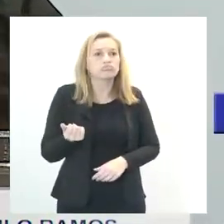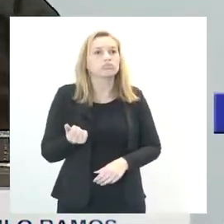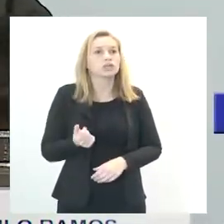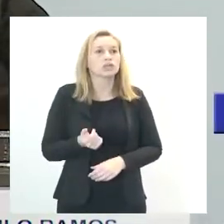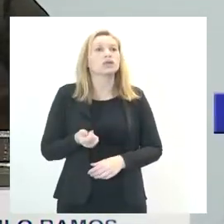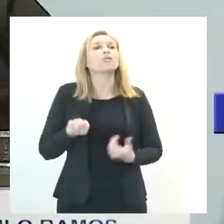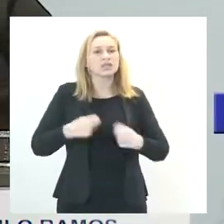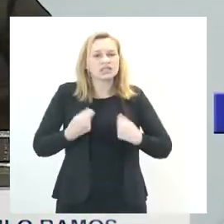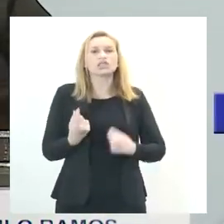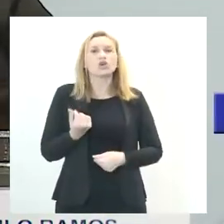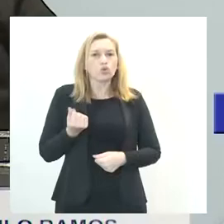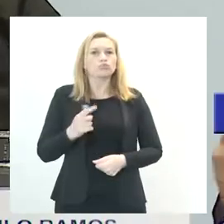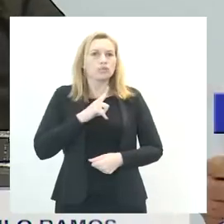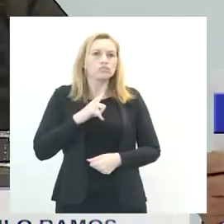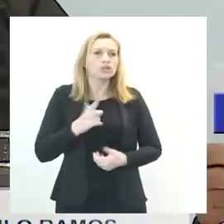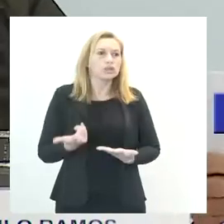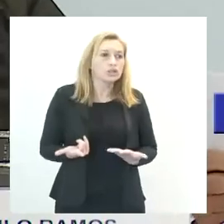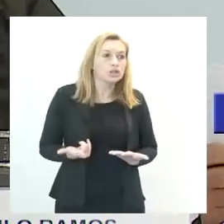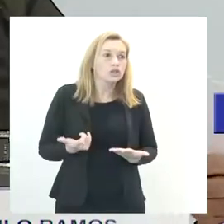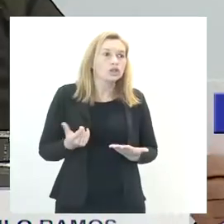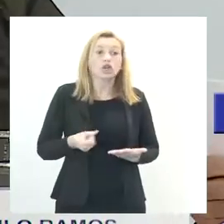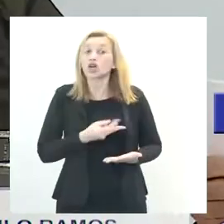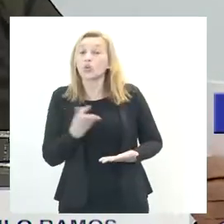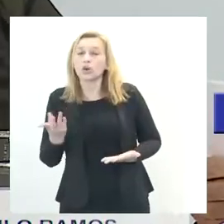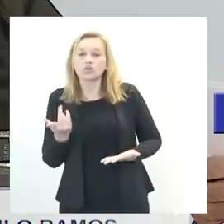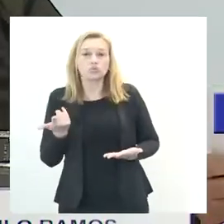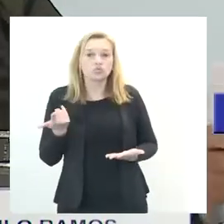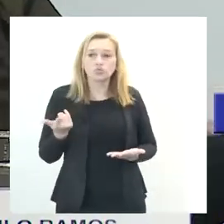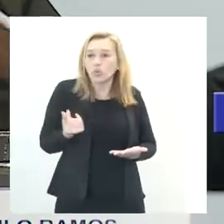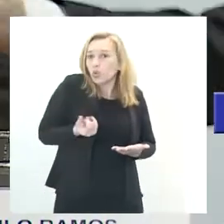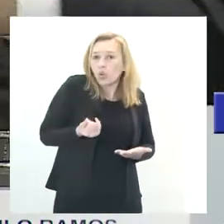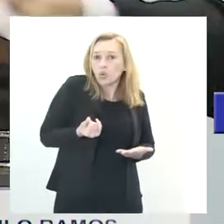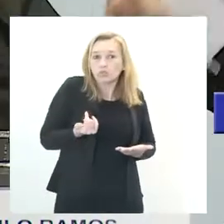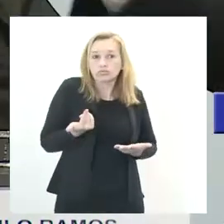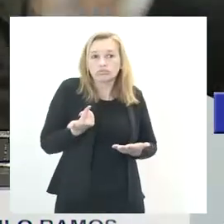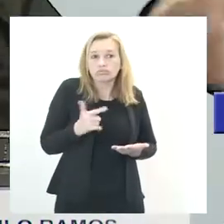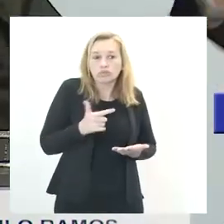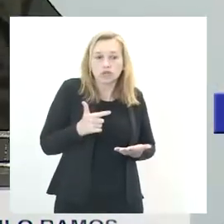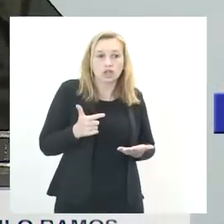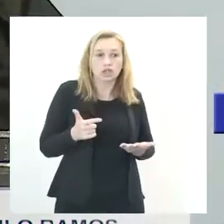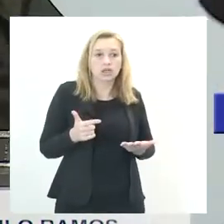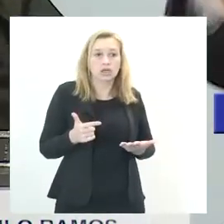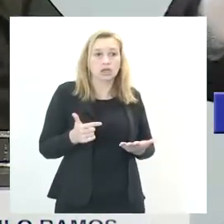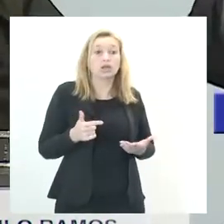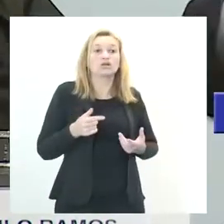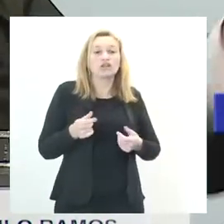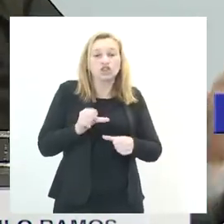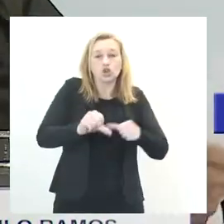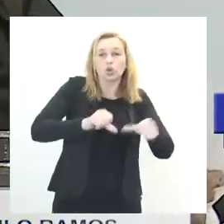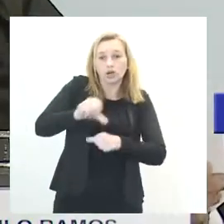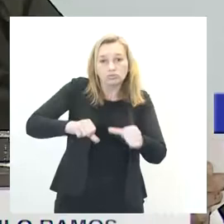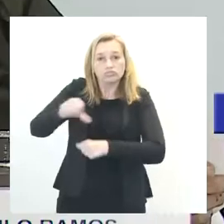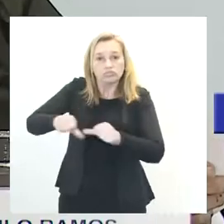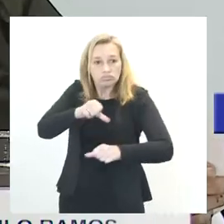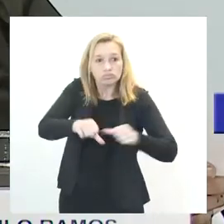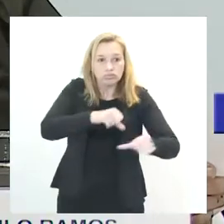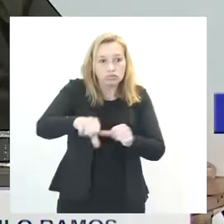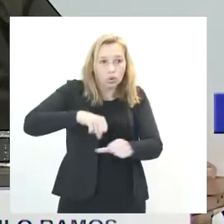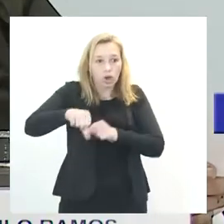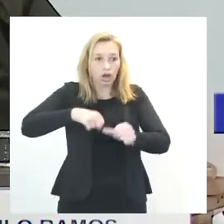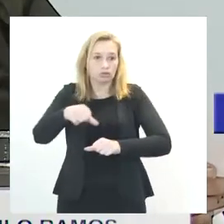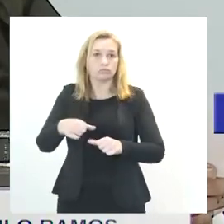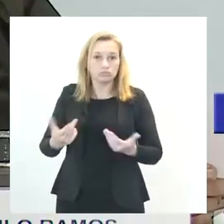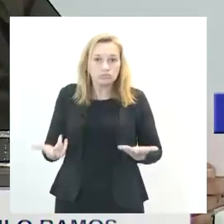e tem que ter louco e quando o Lucas não alcança determinado patamar eles vão trocando de controladores e